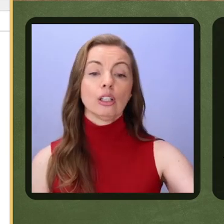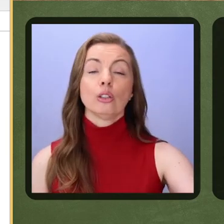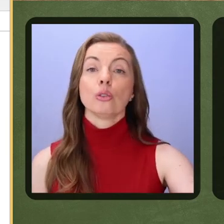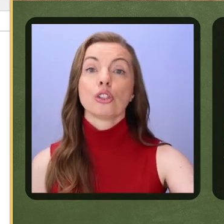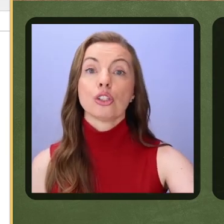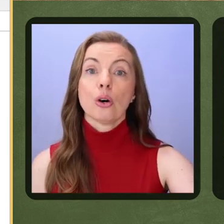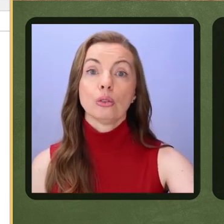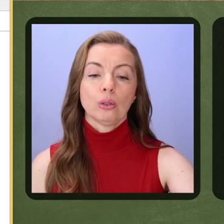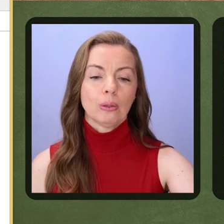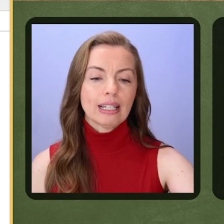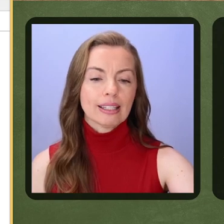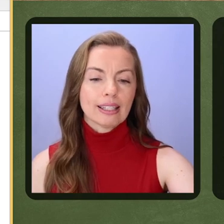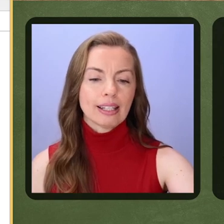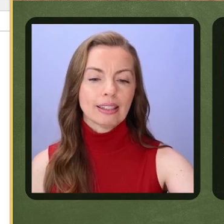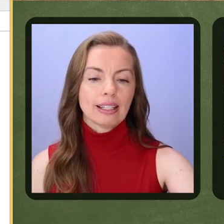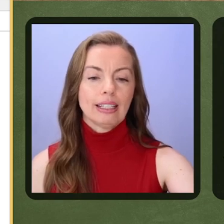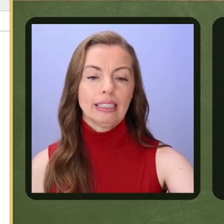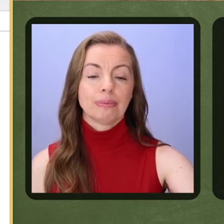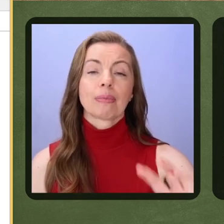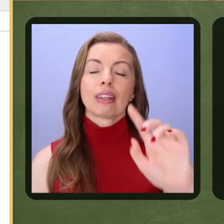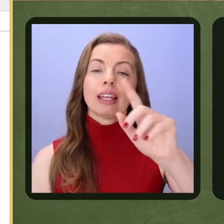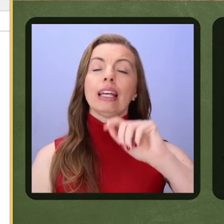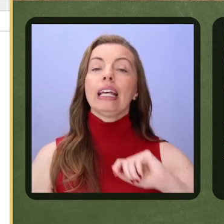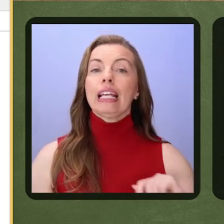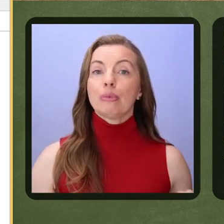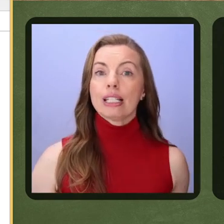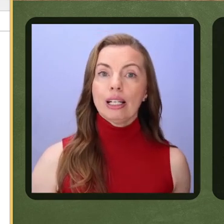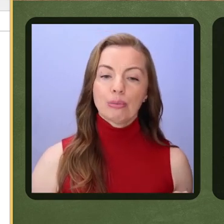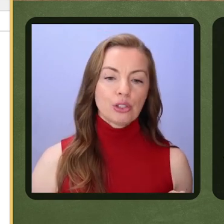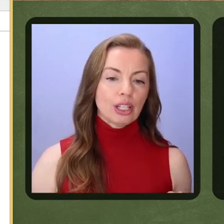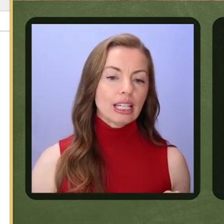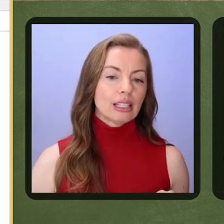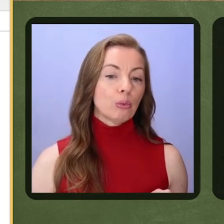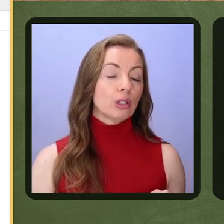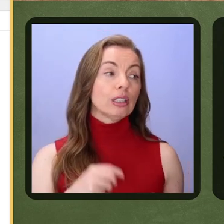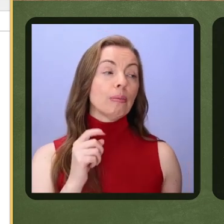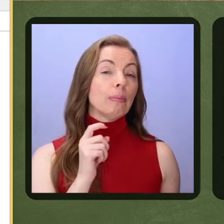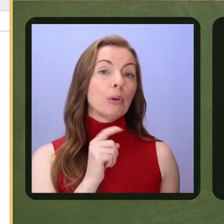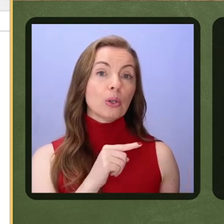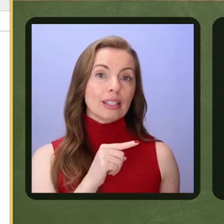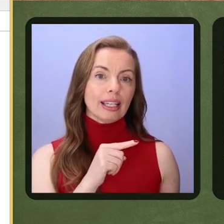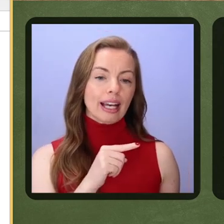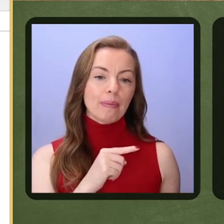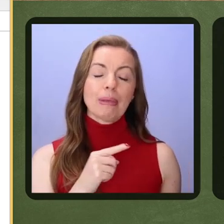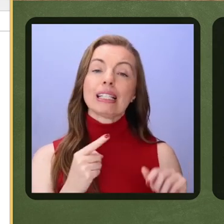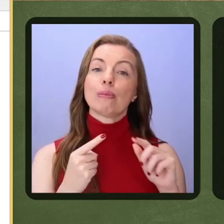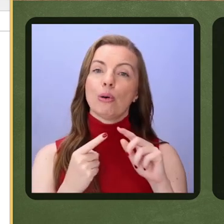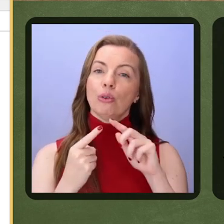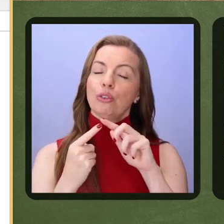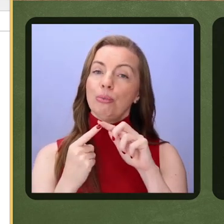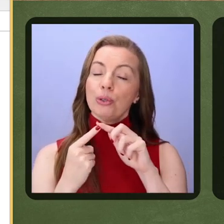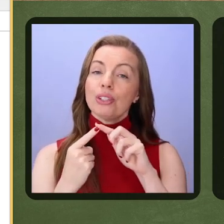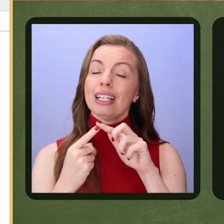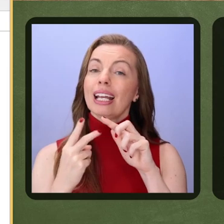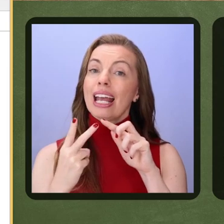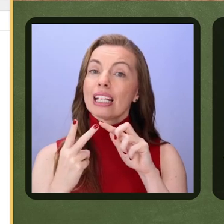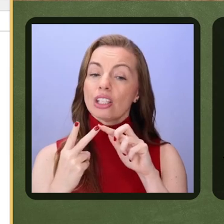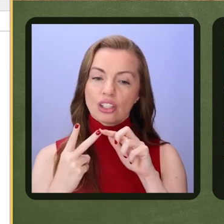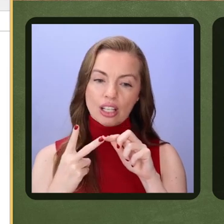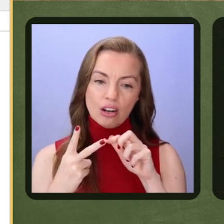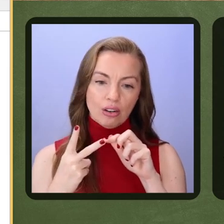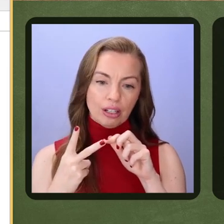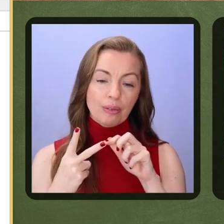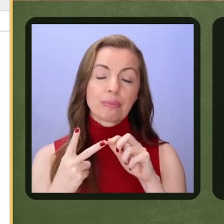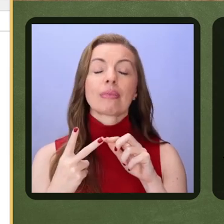música no show do Luan Santana. In Brazilian Portuguese, the word música means both music